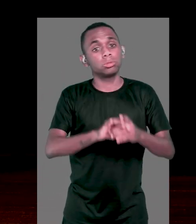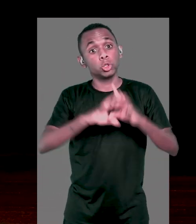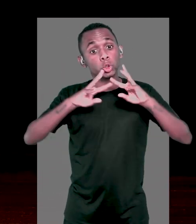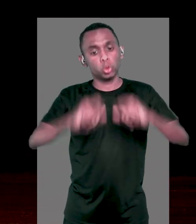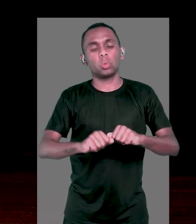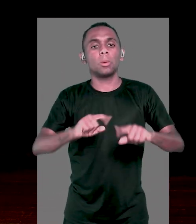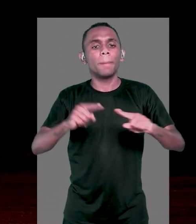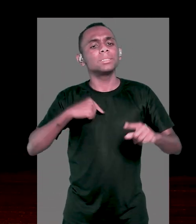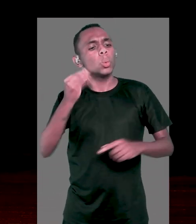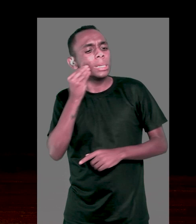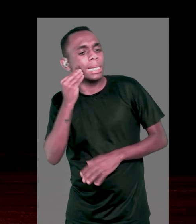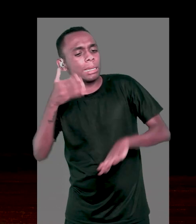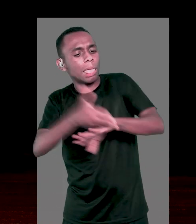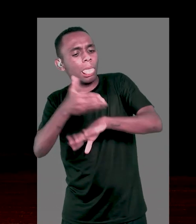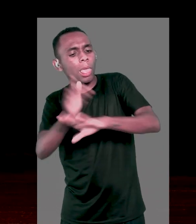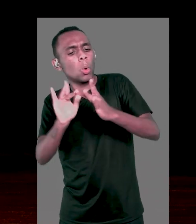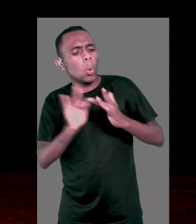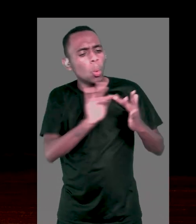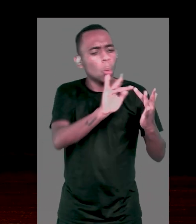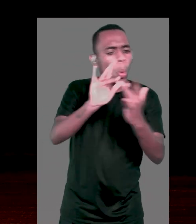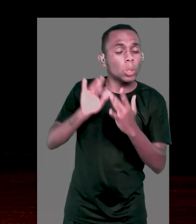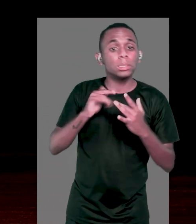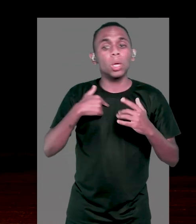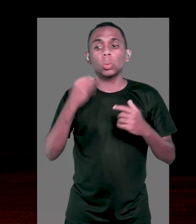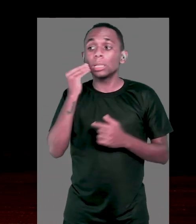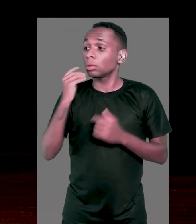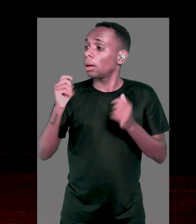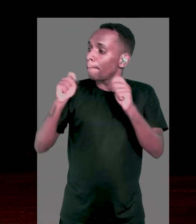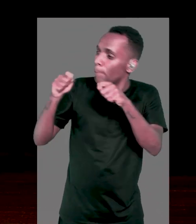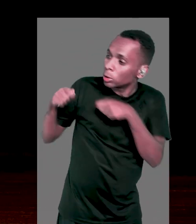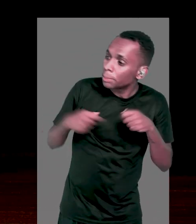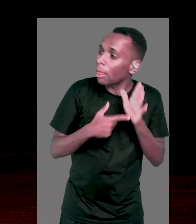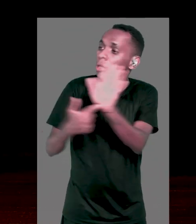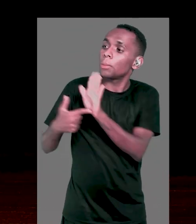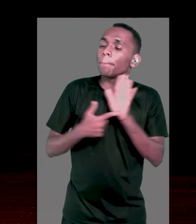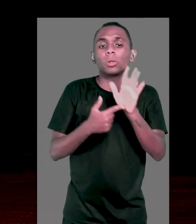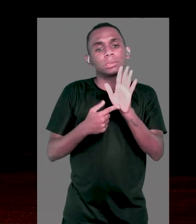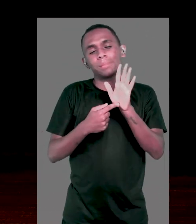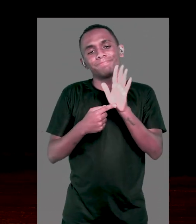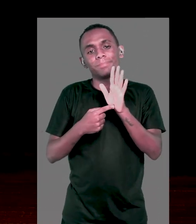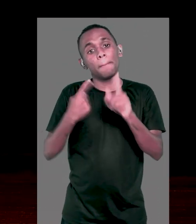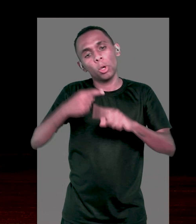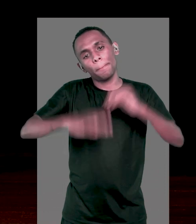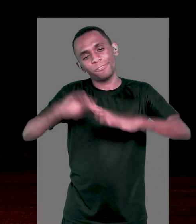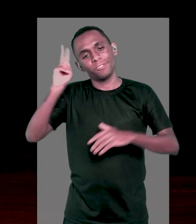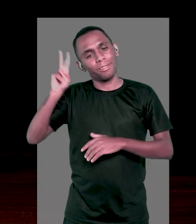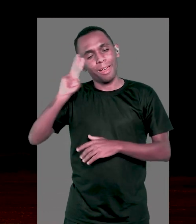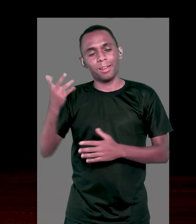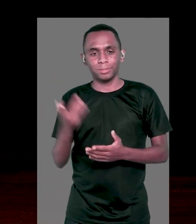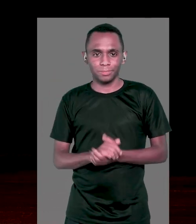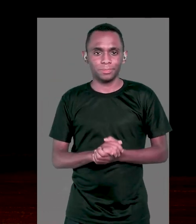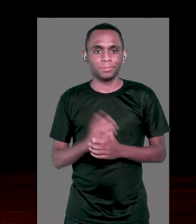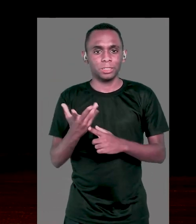me parece crucial o problema que eu vejo na questão